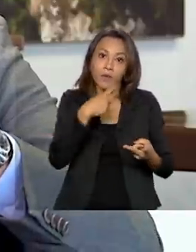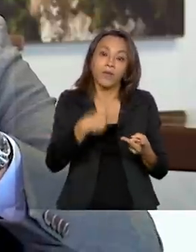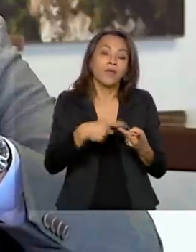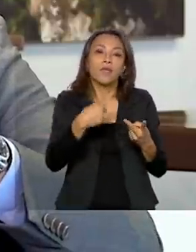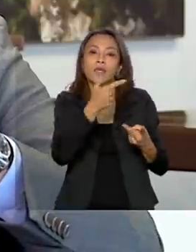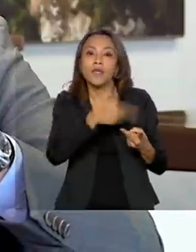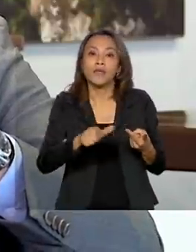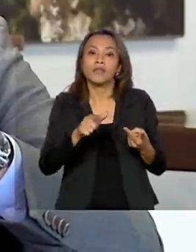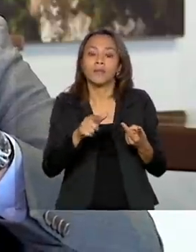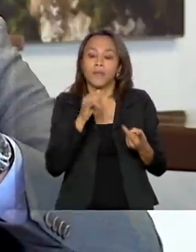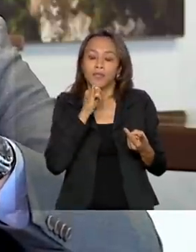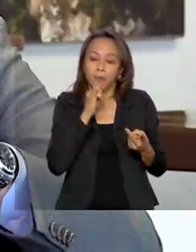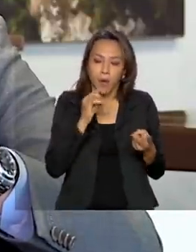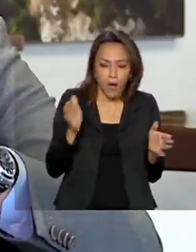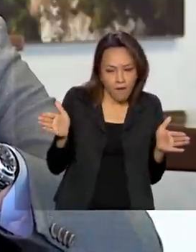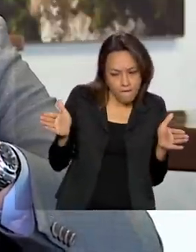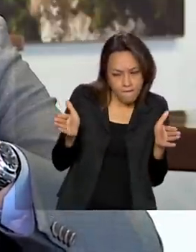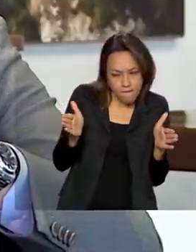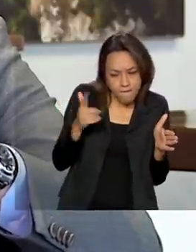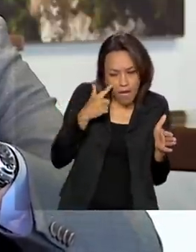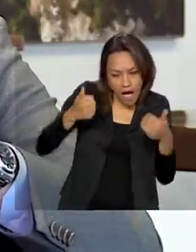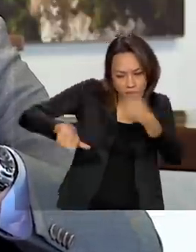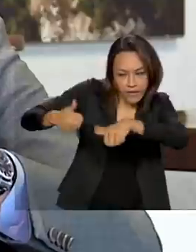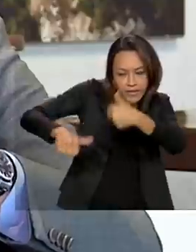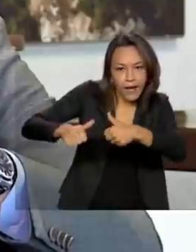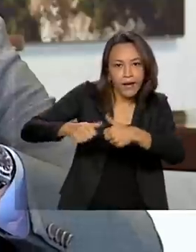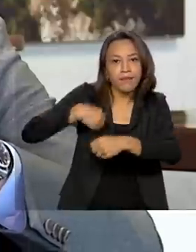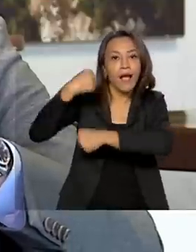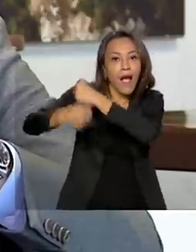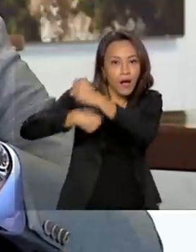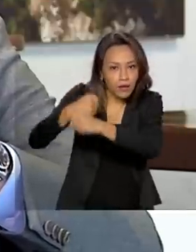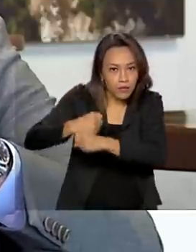Você mensurar, verificar a cada ano